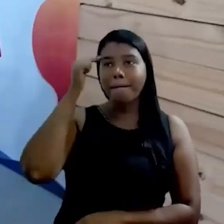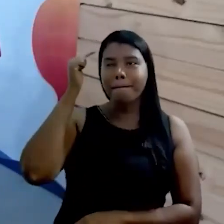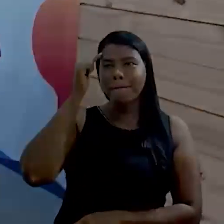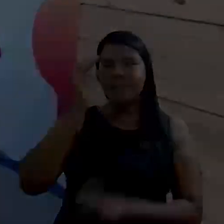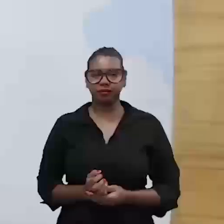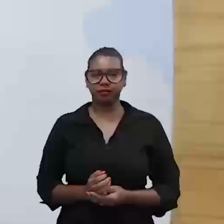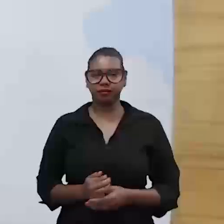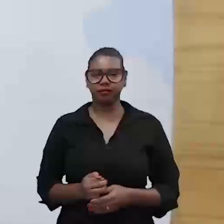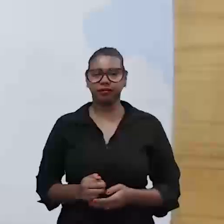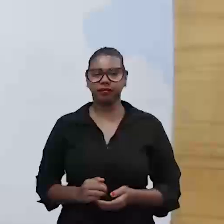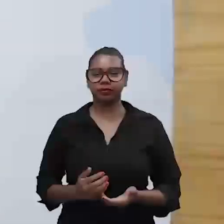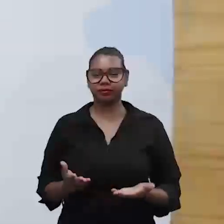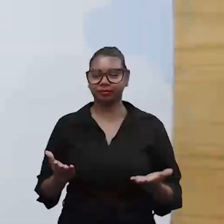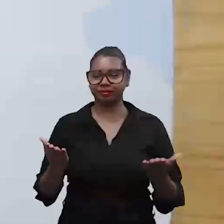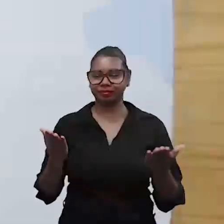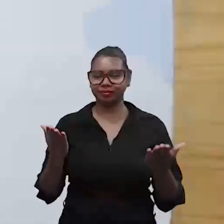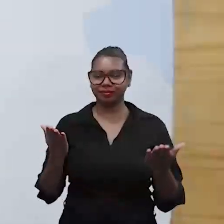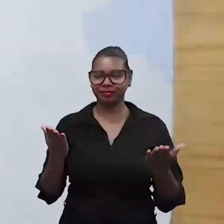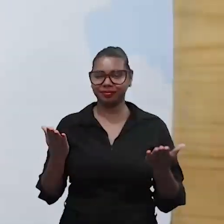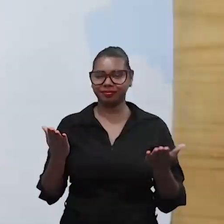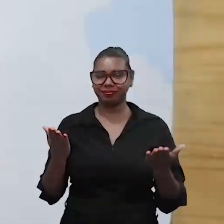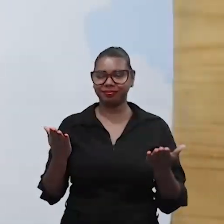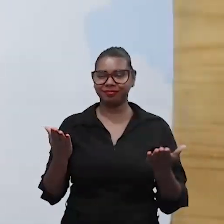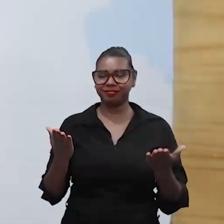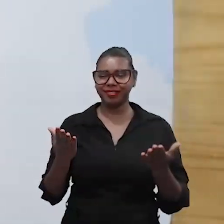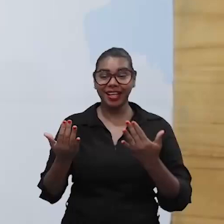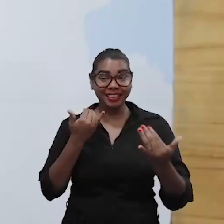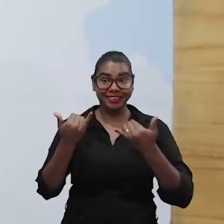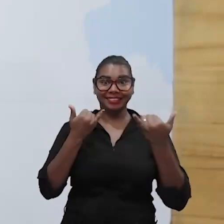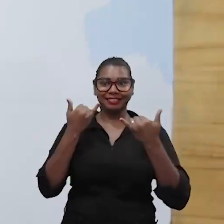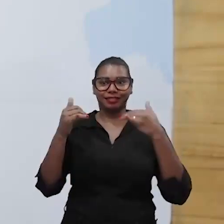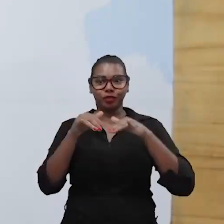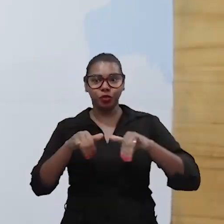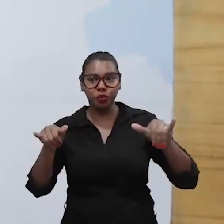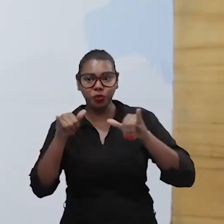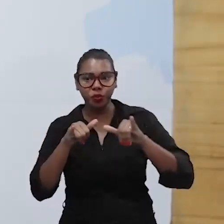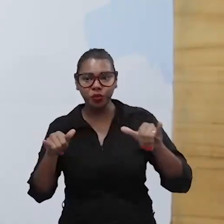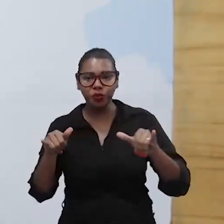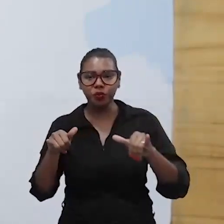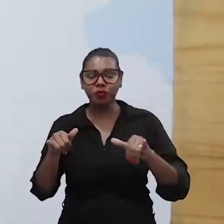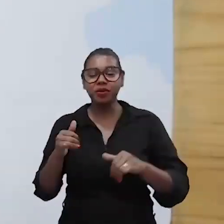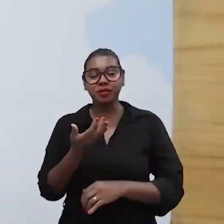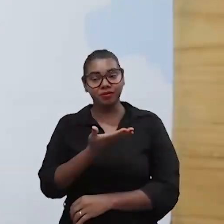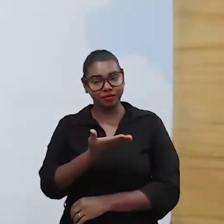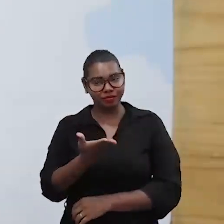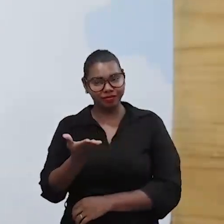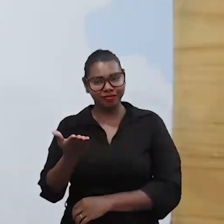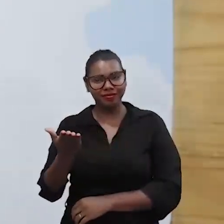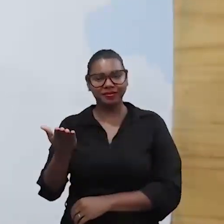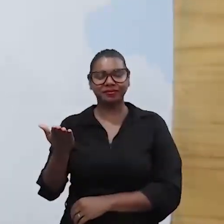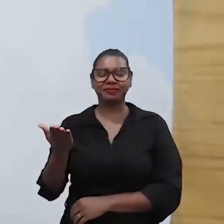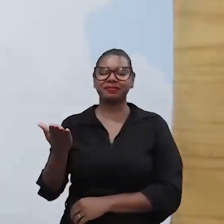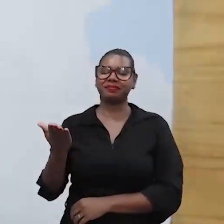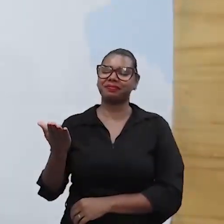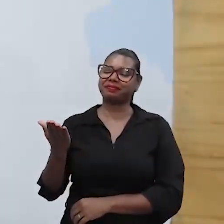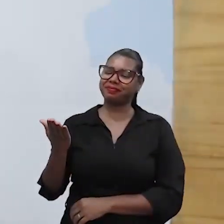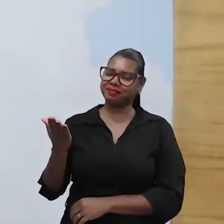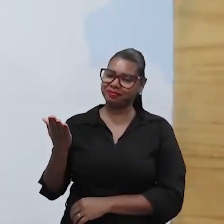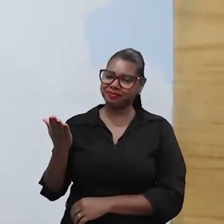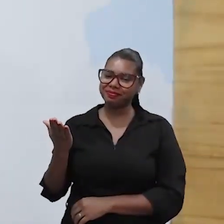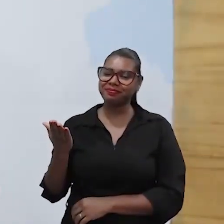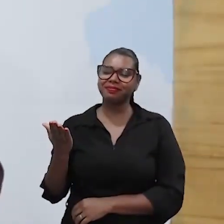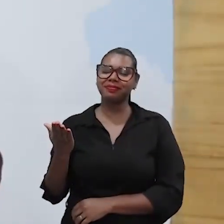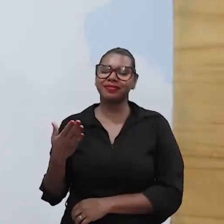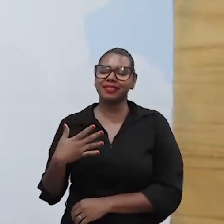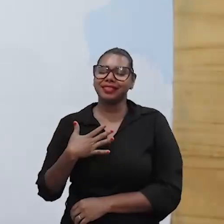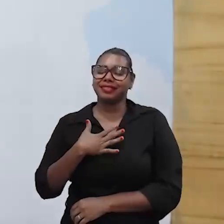muito carinho para vocês. E aí, gente, muita informação, não é? Espero que você agora esteja aí, né, com, digamos